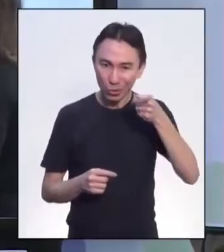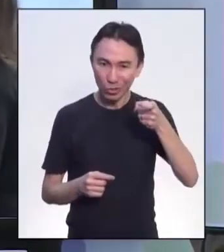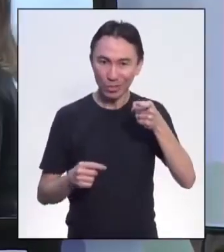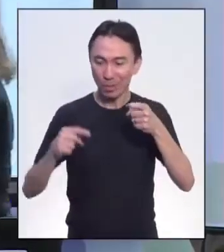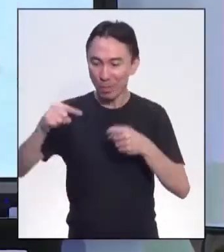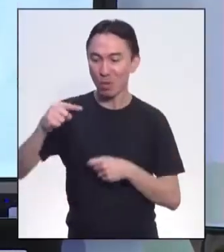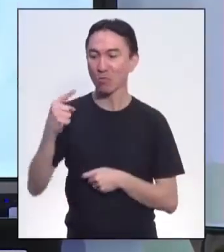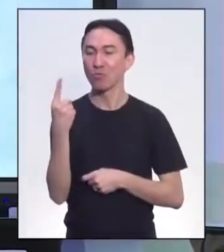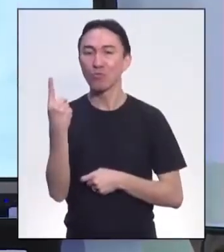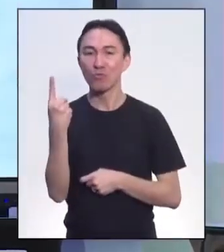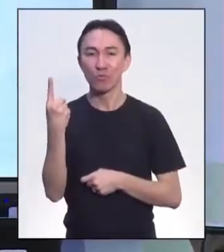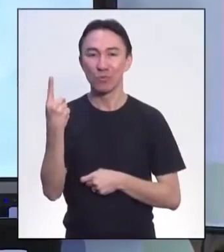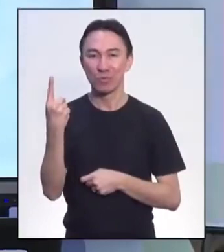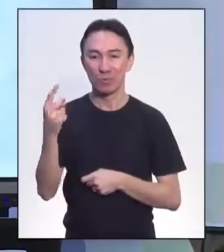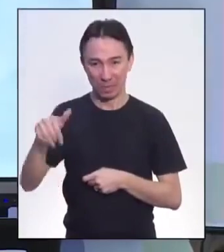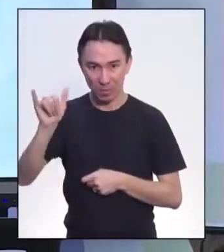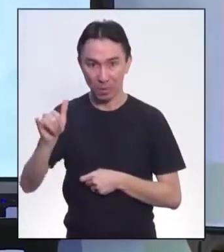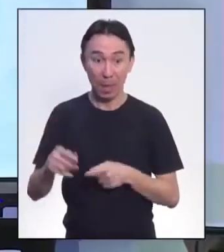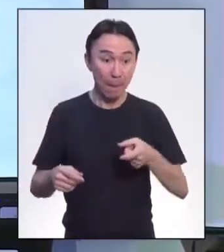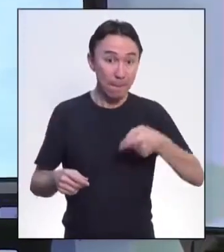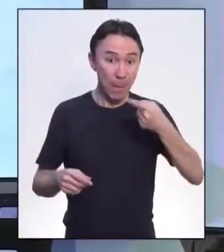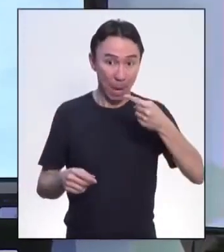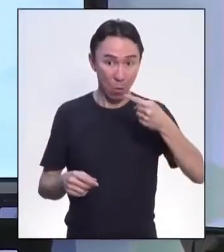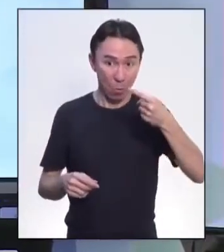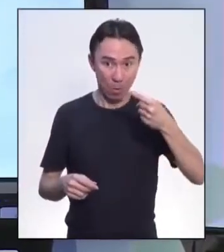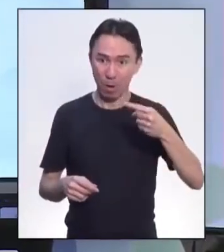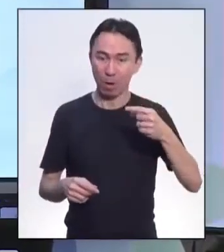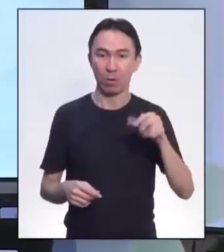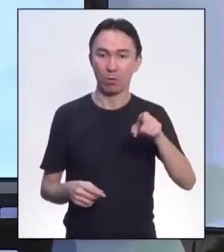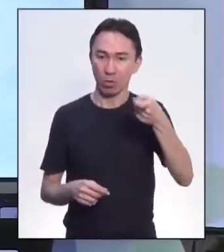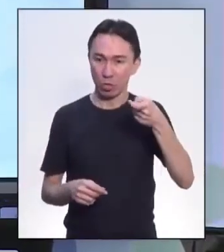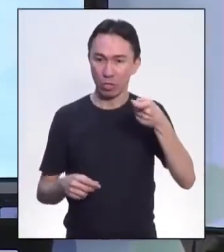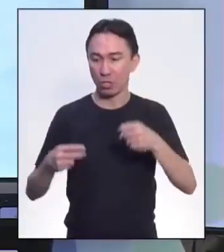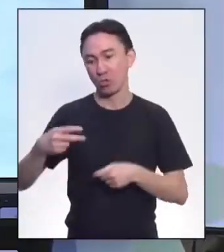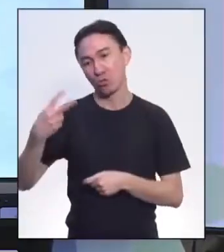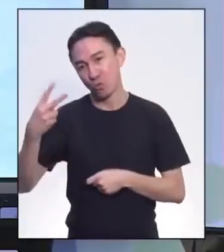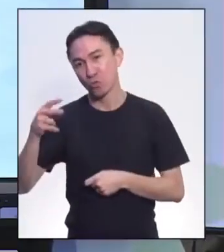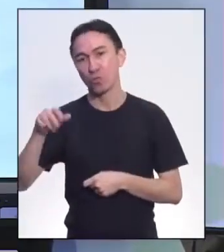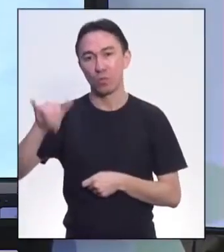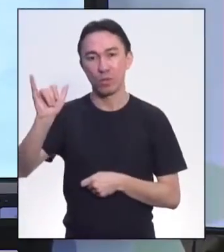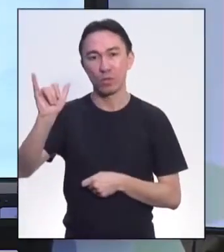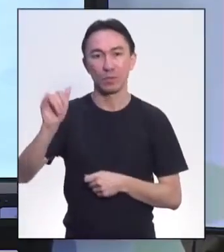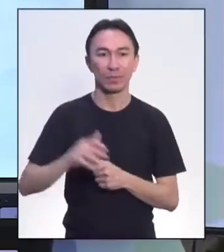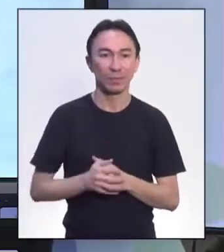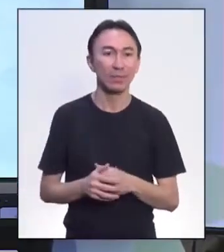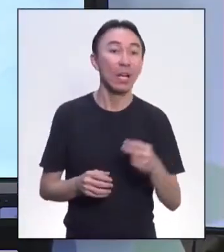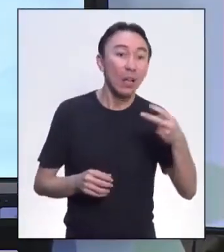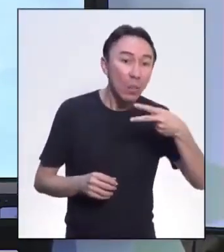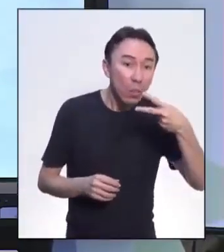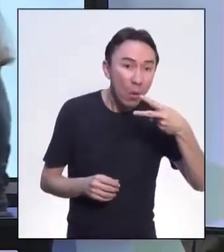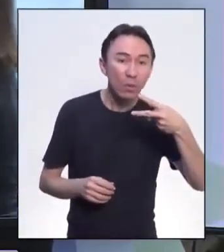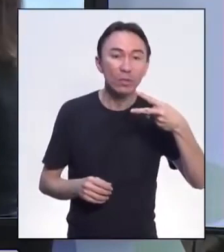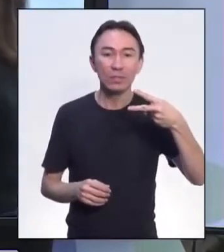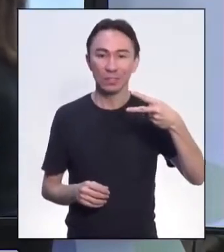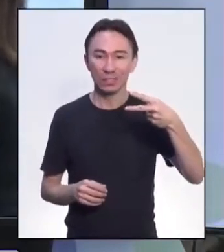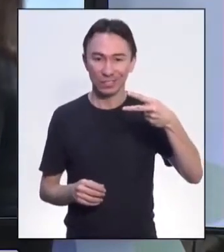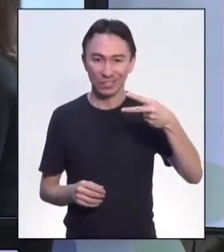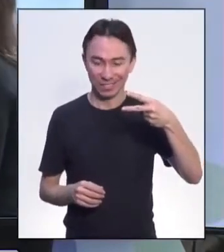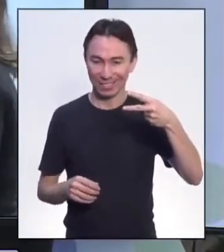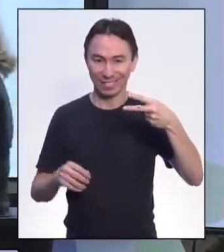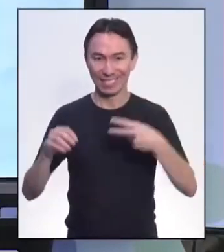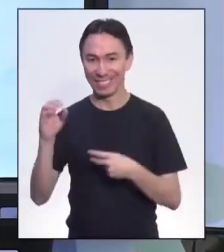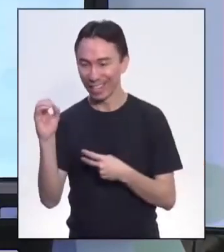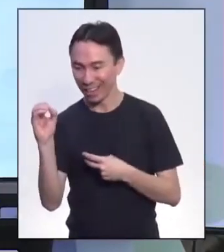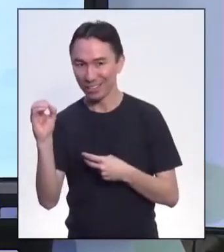primeiro valor é o X, lembrem disso. 2 e 0 em cima do eixo no 2, no eixo X. Eixo X,